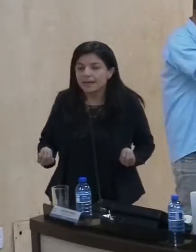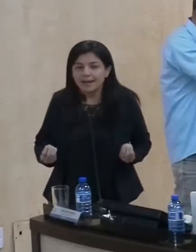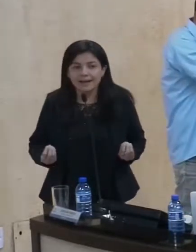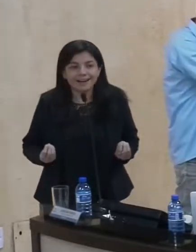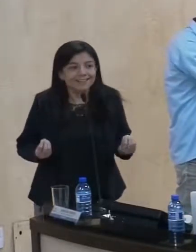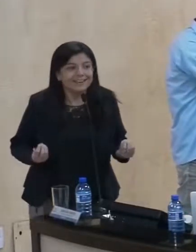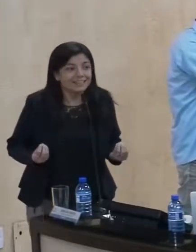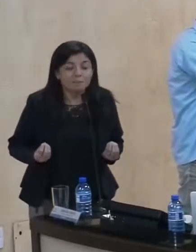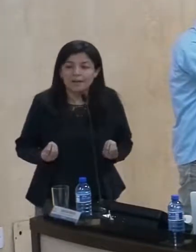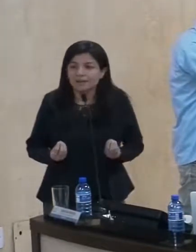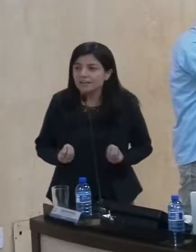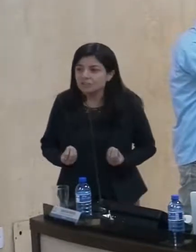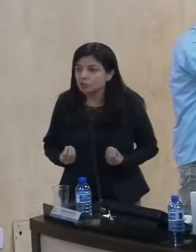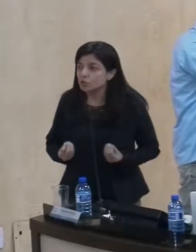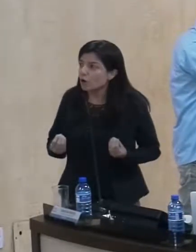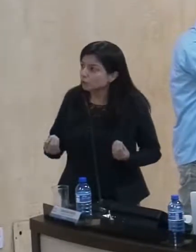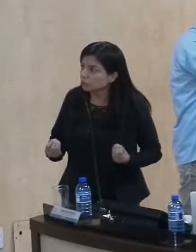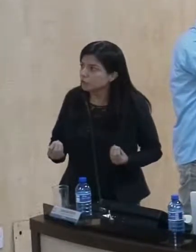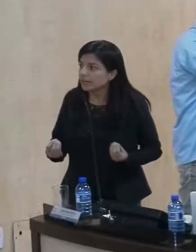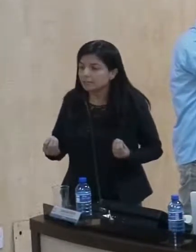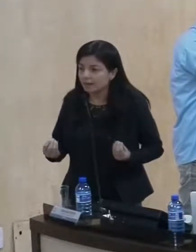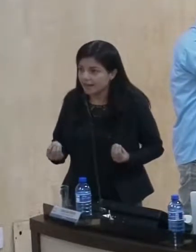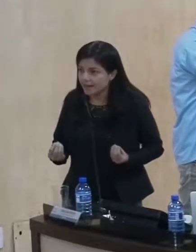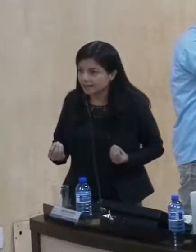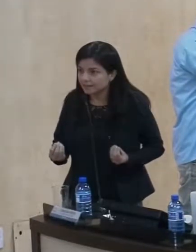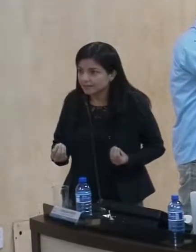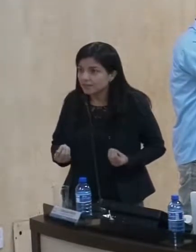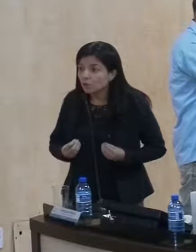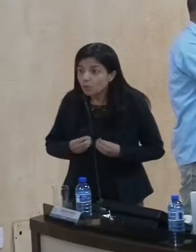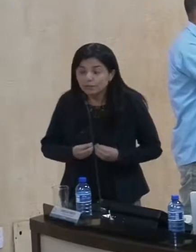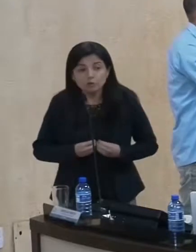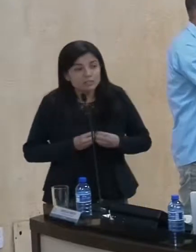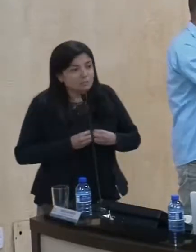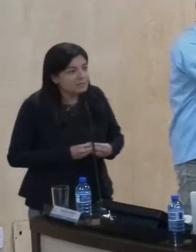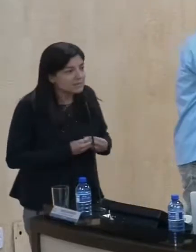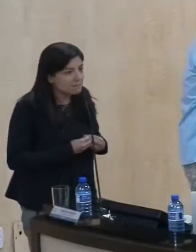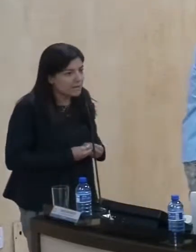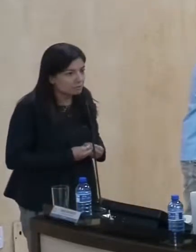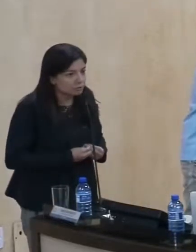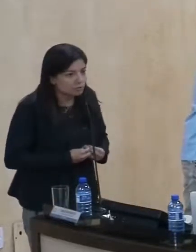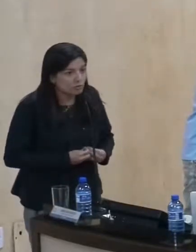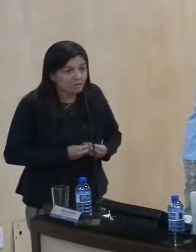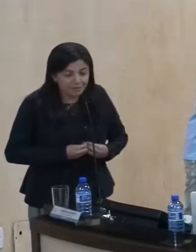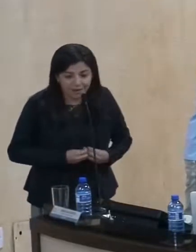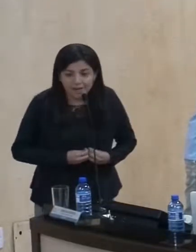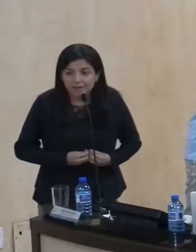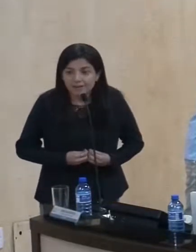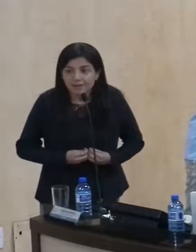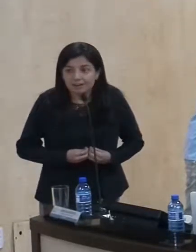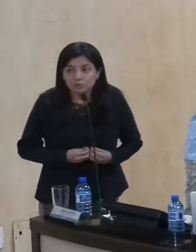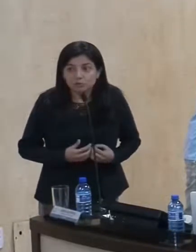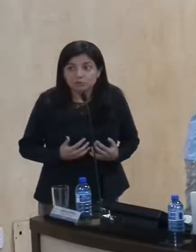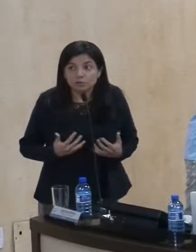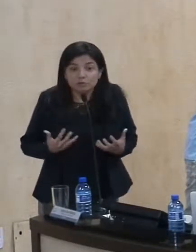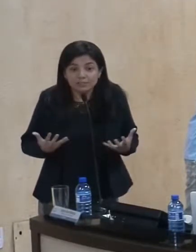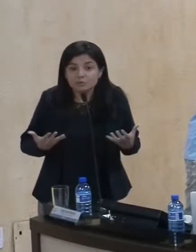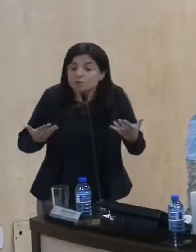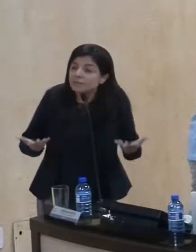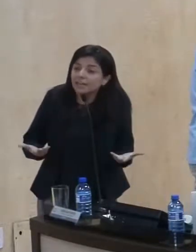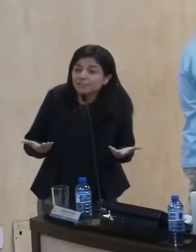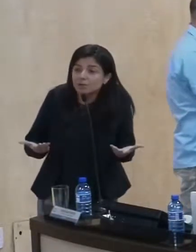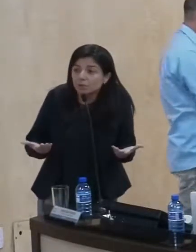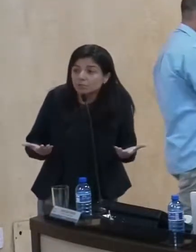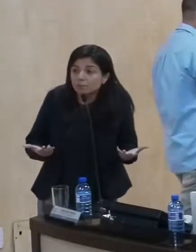coloco. Aqui, independente dos rótulos que cada um carrega, quando nós percebemos que